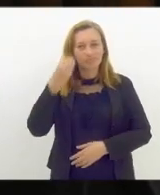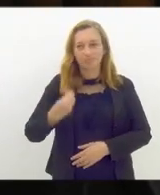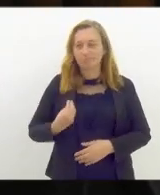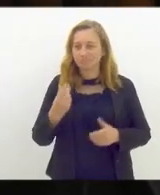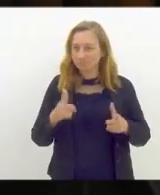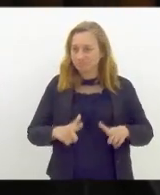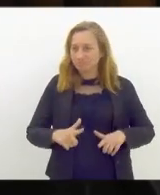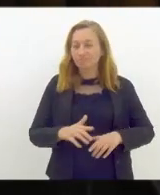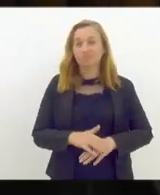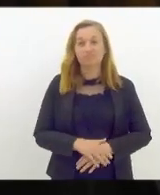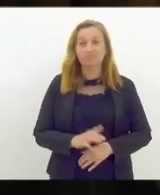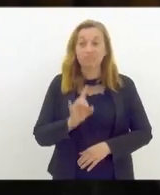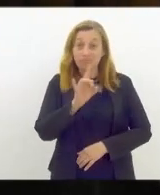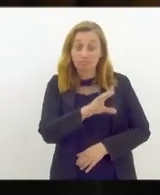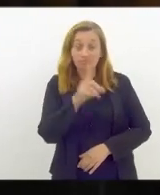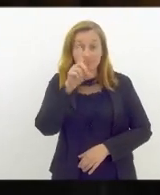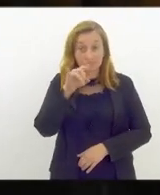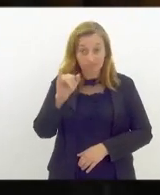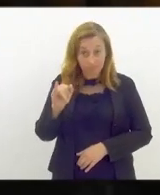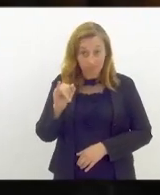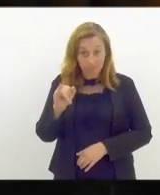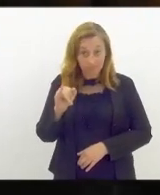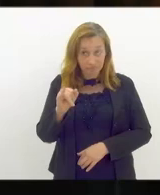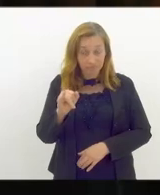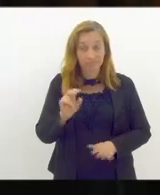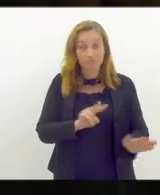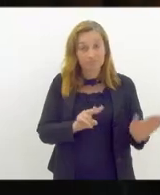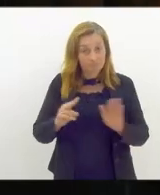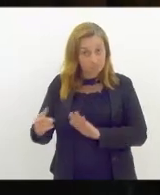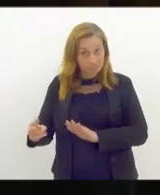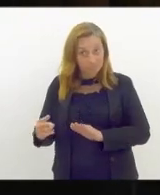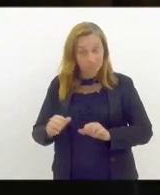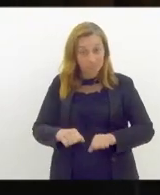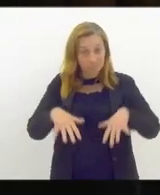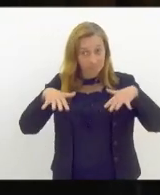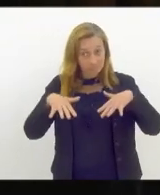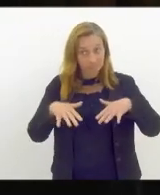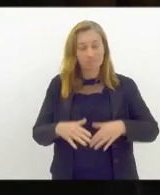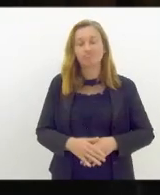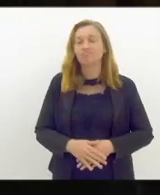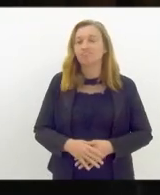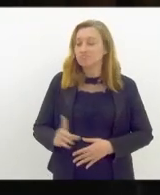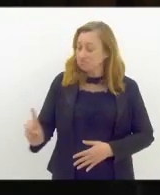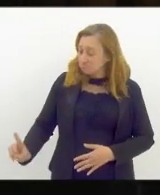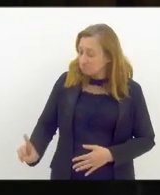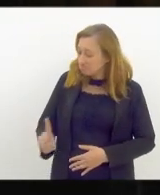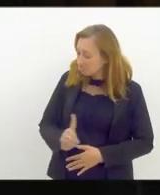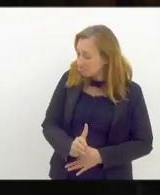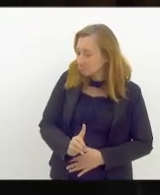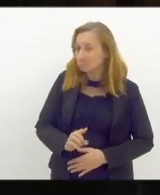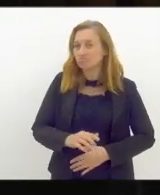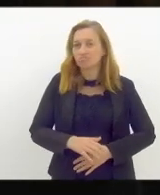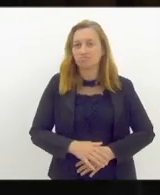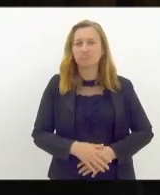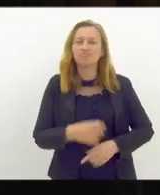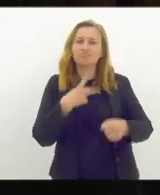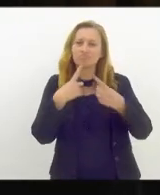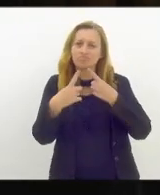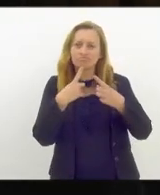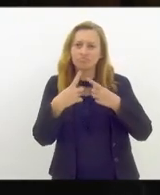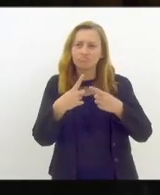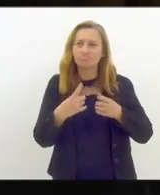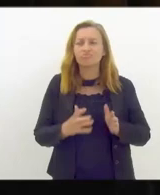presentes, nesse último dia de sessão plenária desta semana, o que me traz aqui ao debate